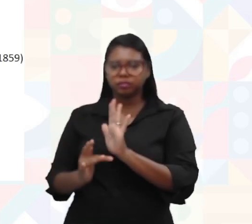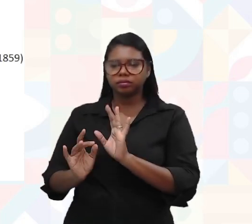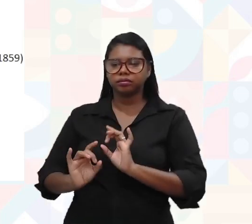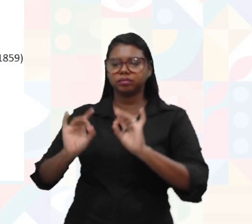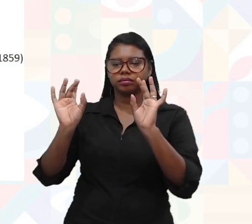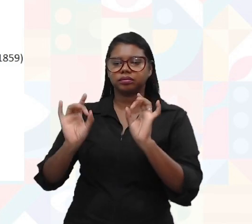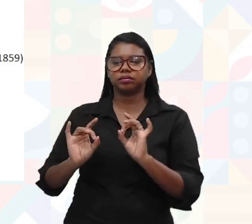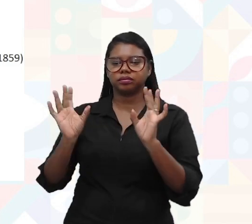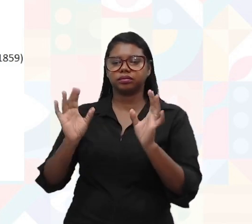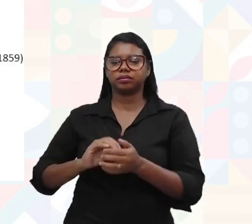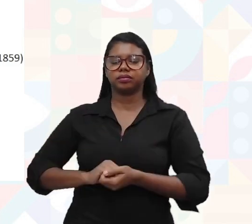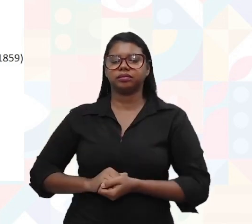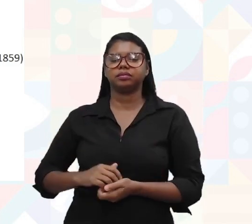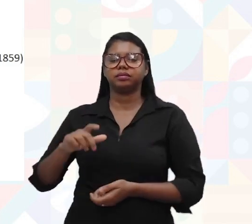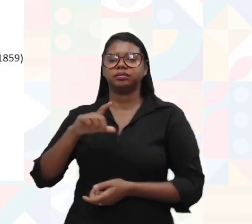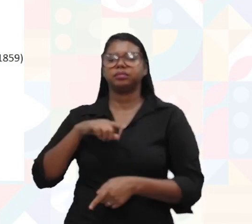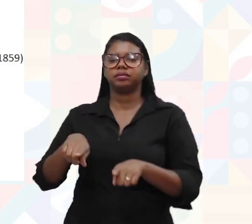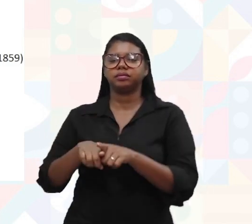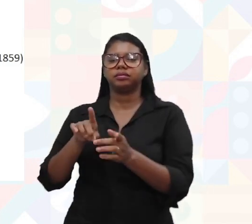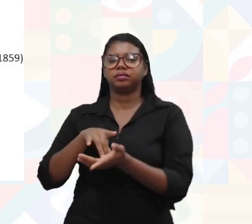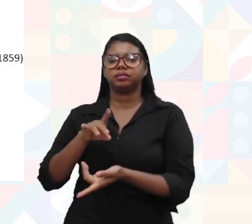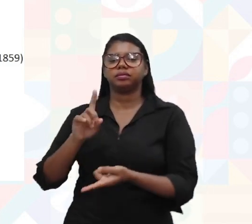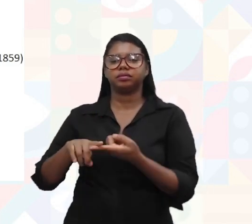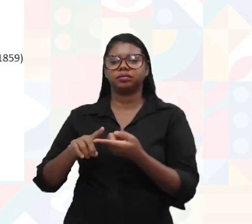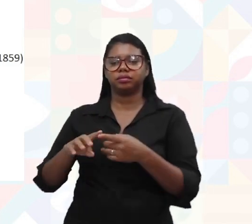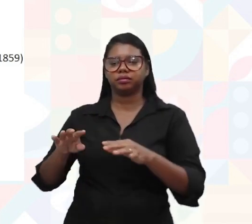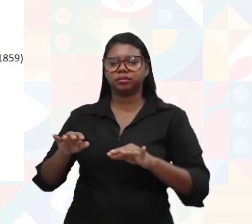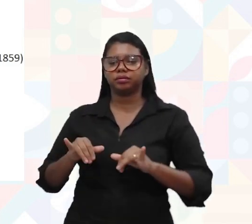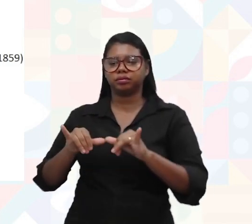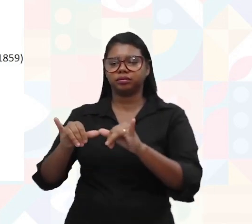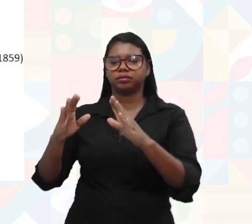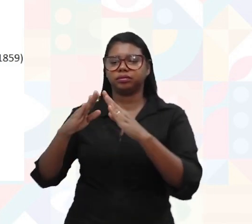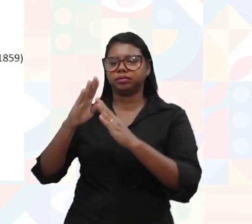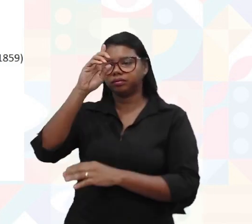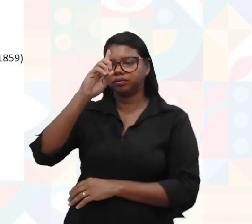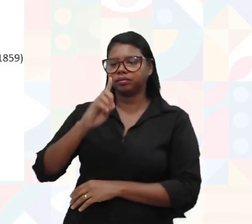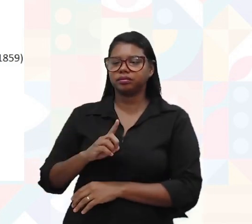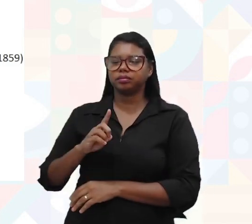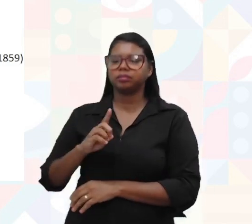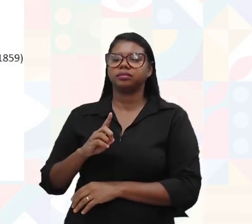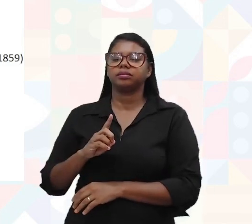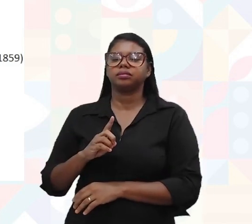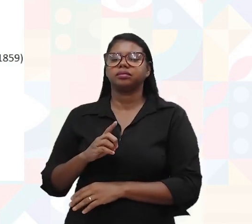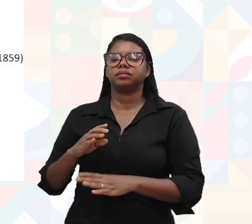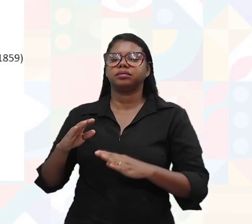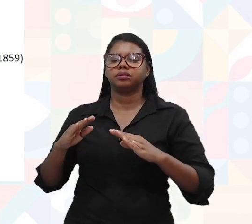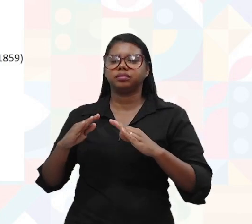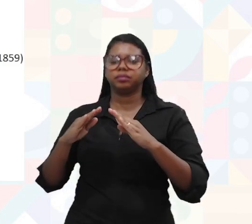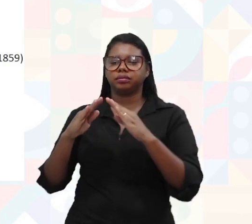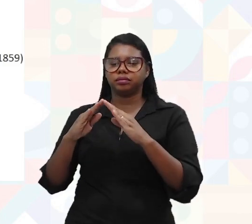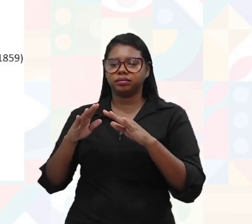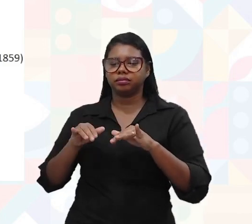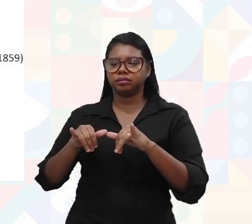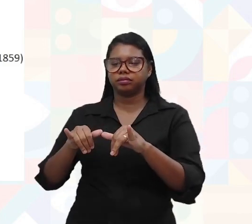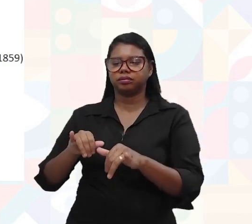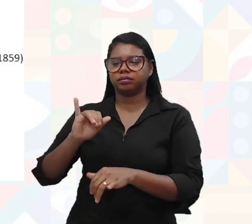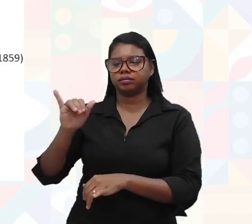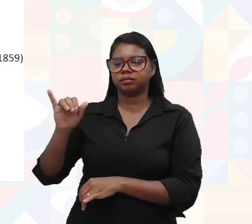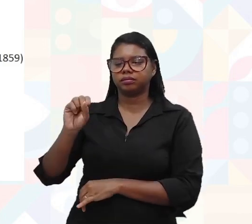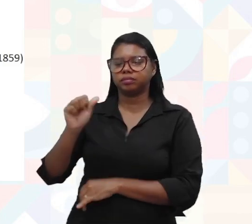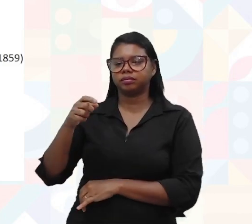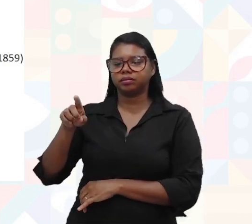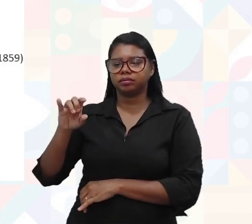vendido, né? A gente tem também o mercado de Casa Amarela, o mercado de São José, que foram feitos dentro desse